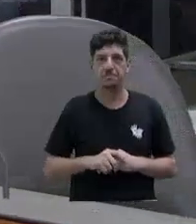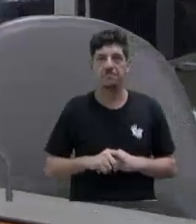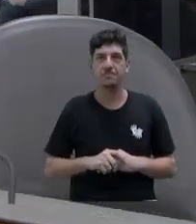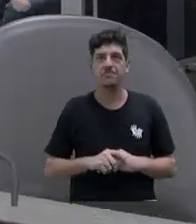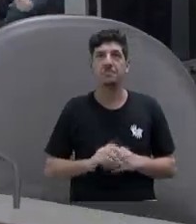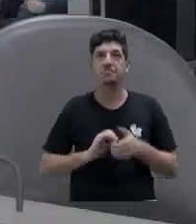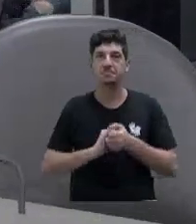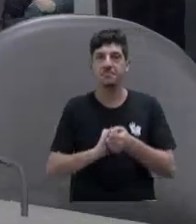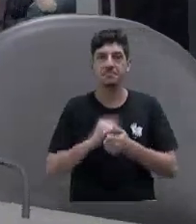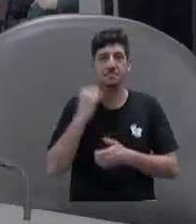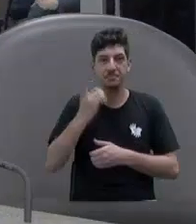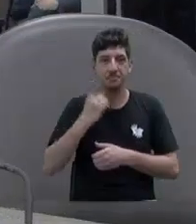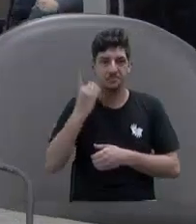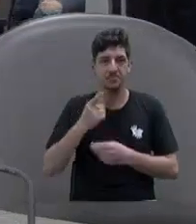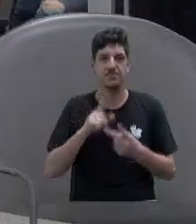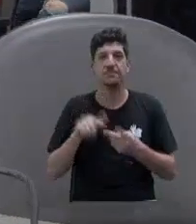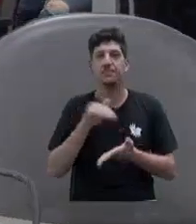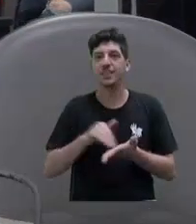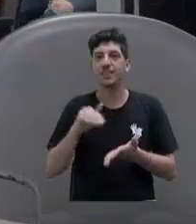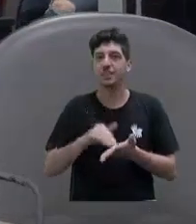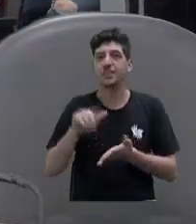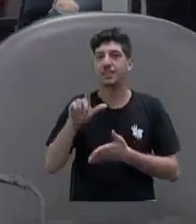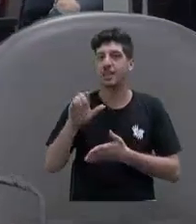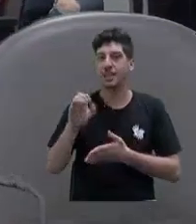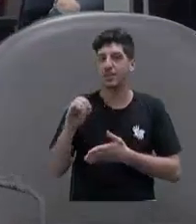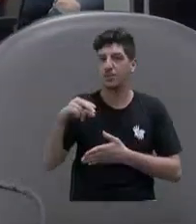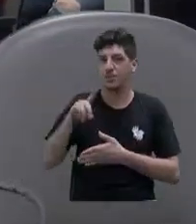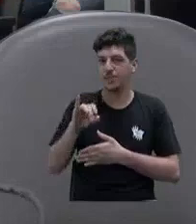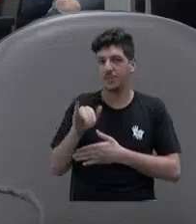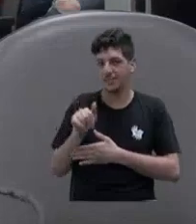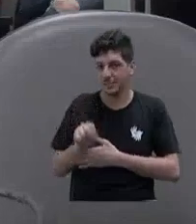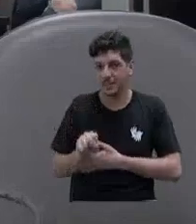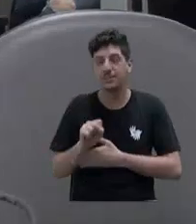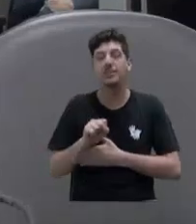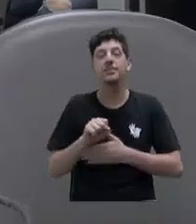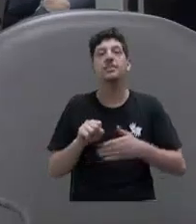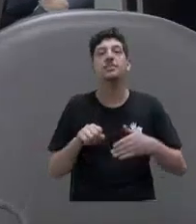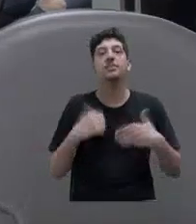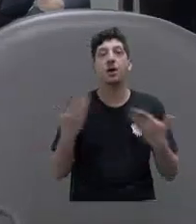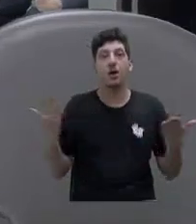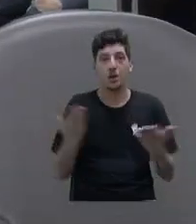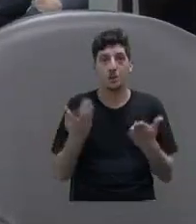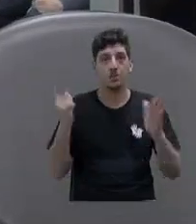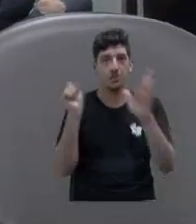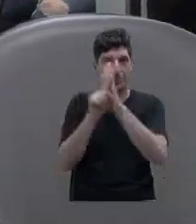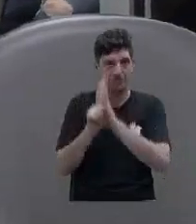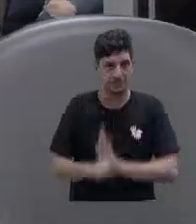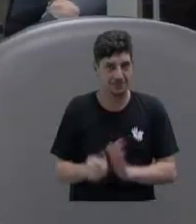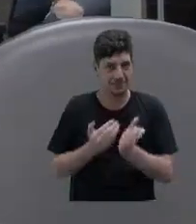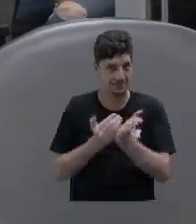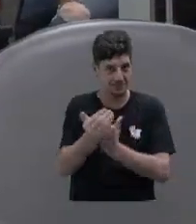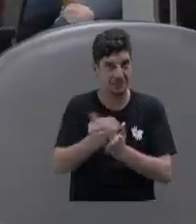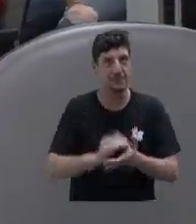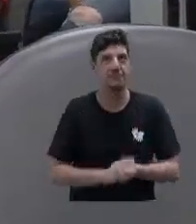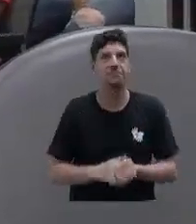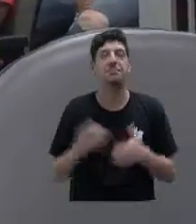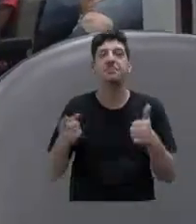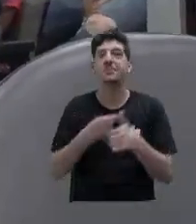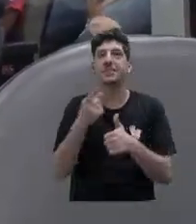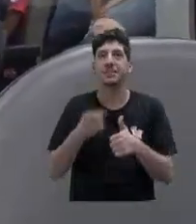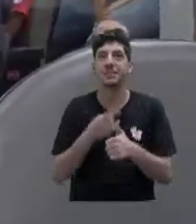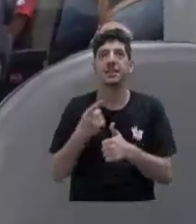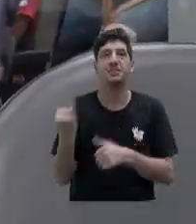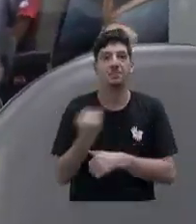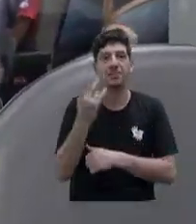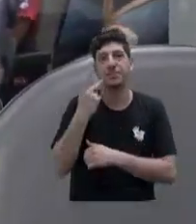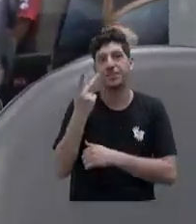Cumprimentar os deputados, cumprimentar o secretário Leônidas. E vamos às perguntas aqui. Bom, primeiro é sempre bom